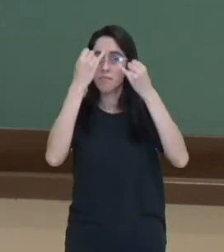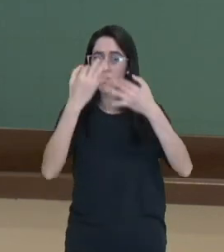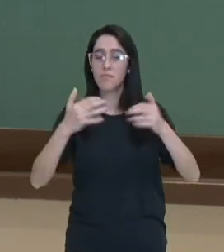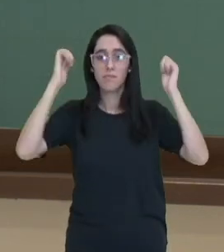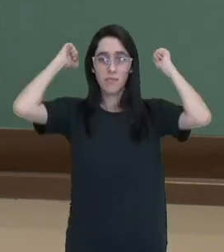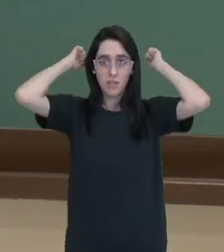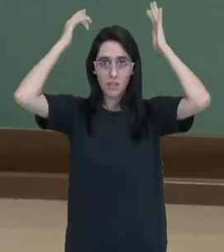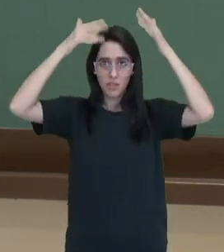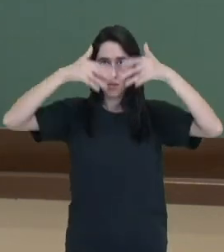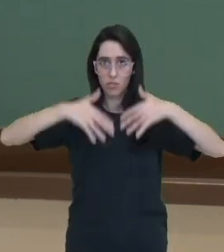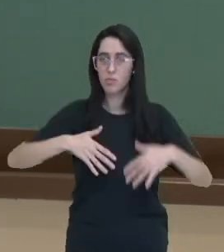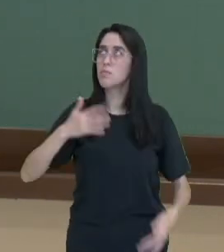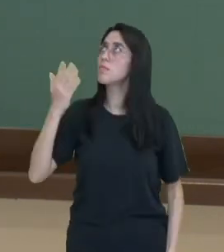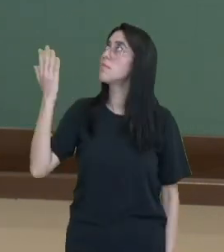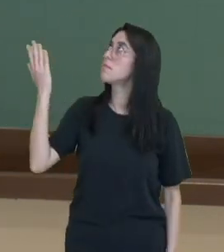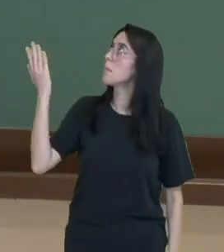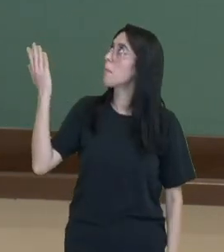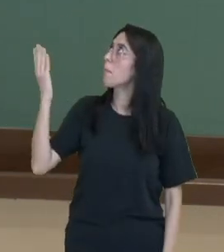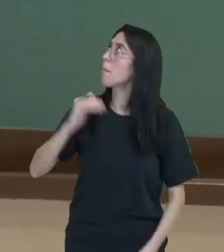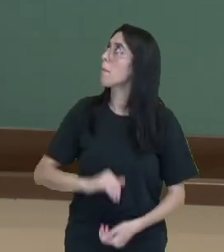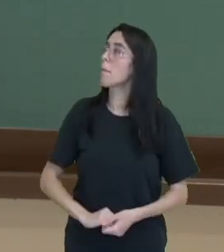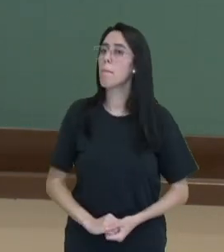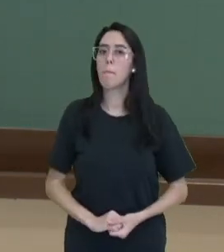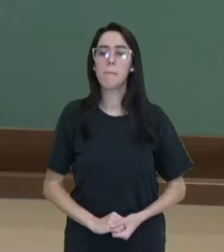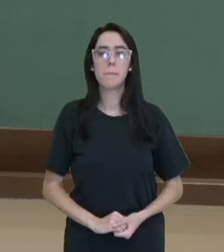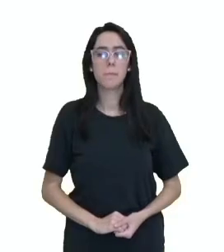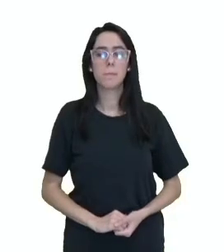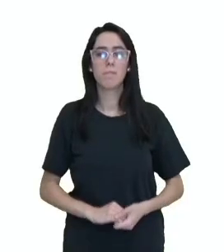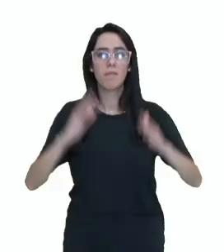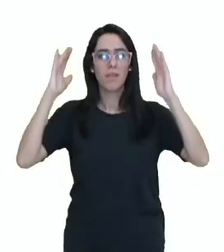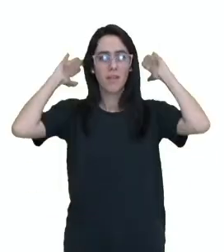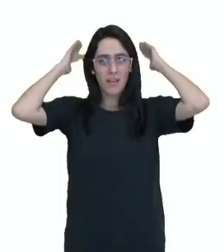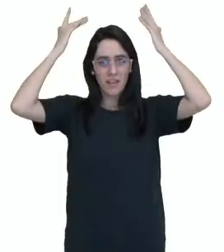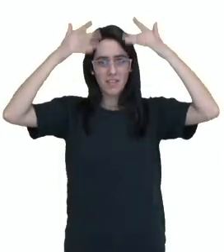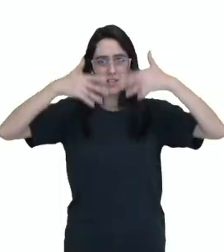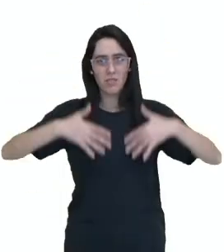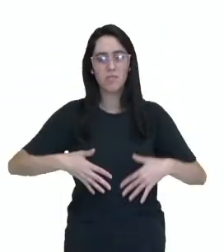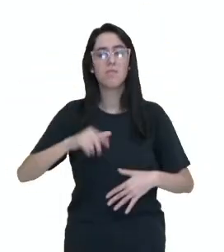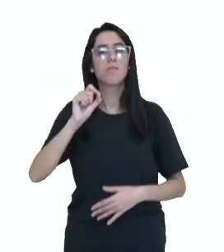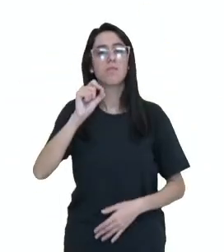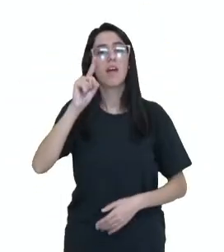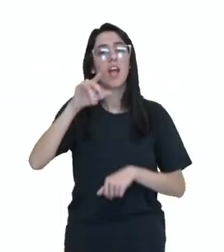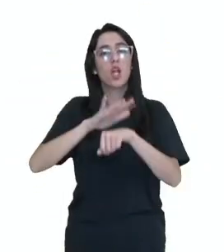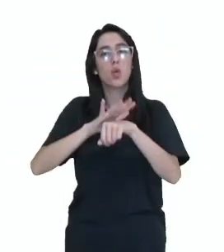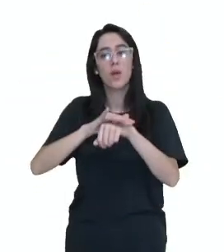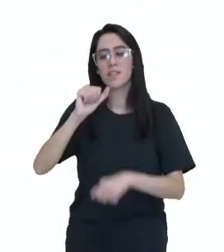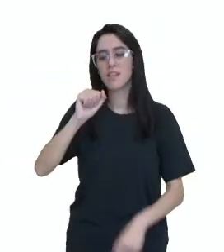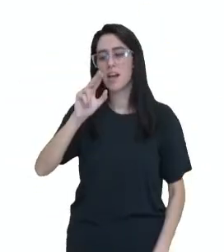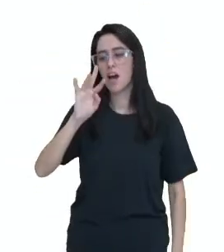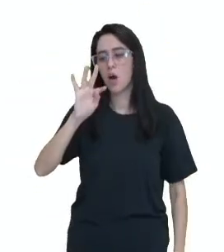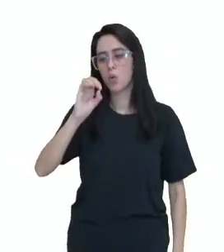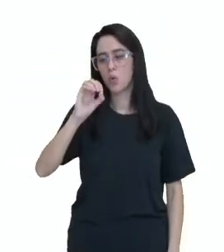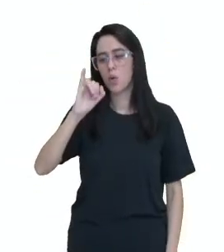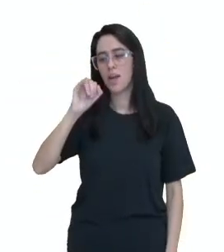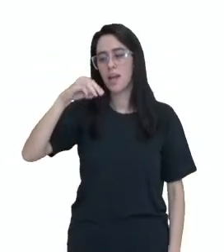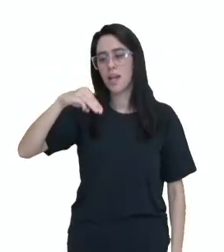falar sobre esclerose múltipla. A esclerose múltipla é uma doença autoimune que vai atingir o